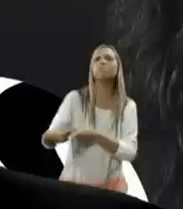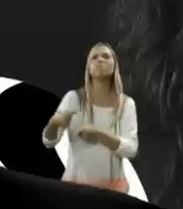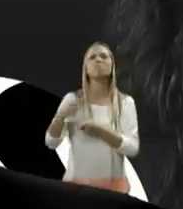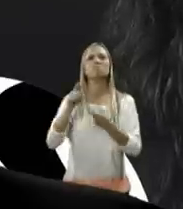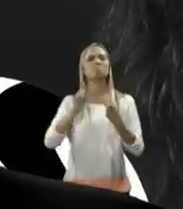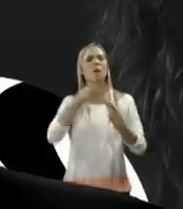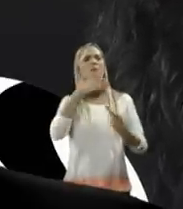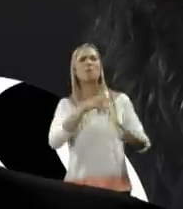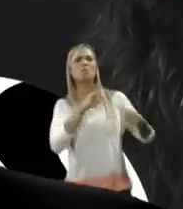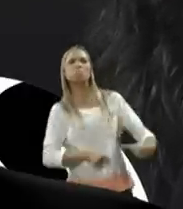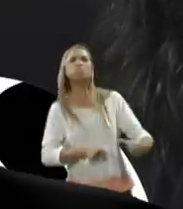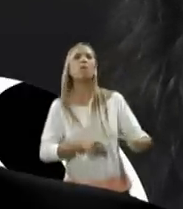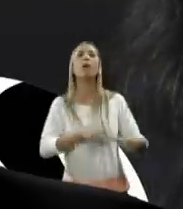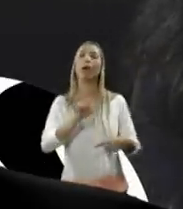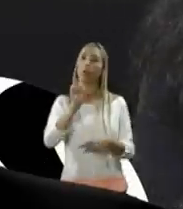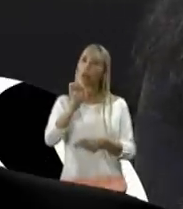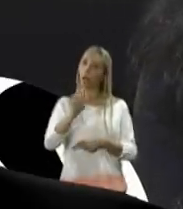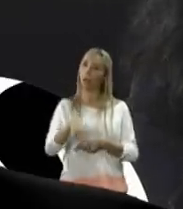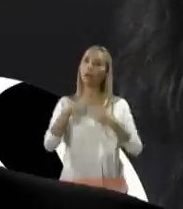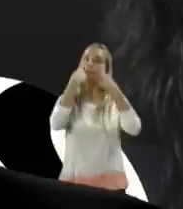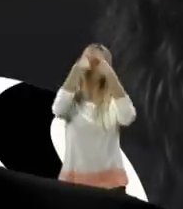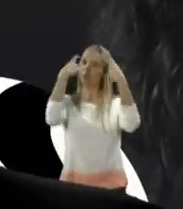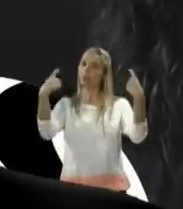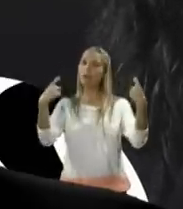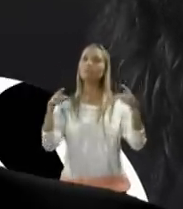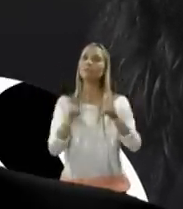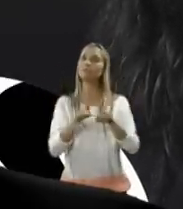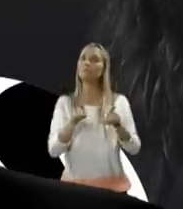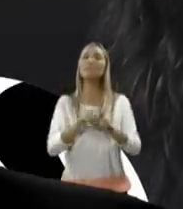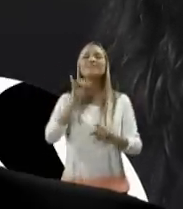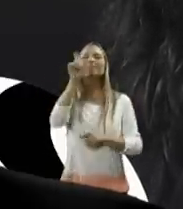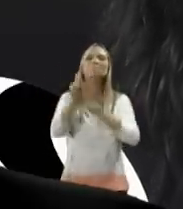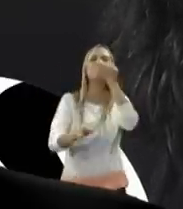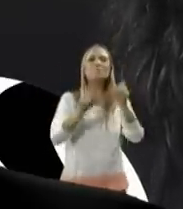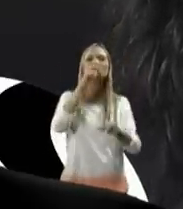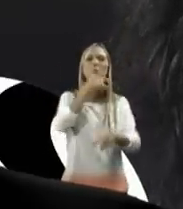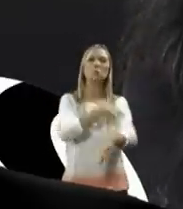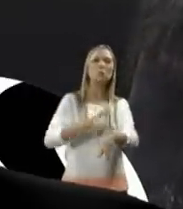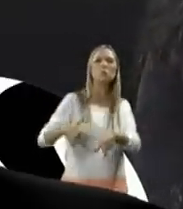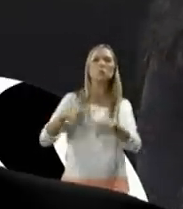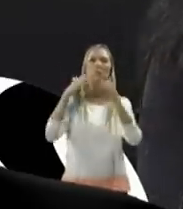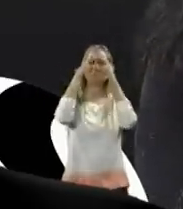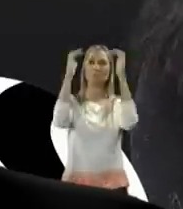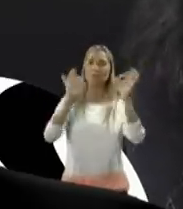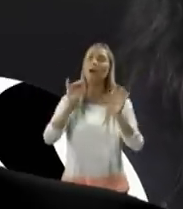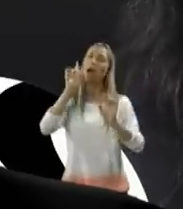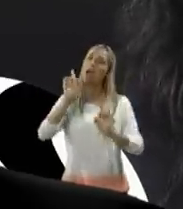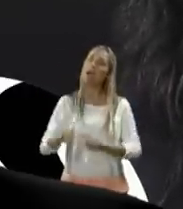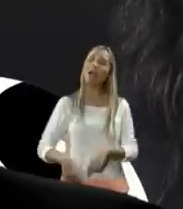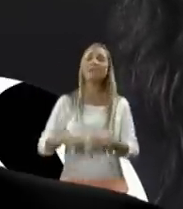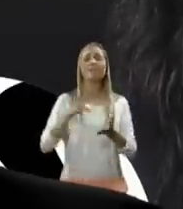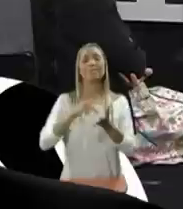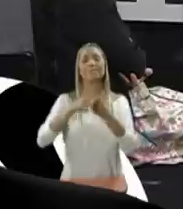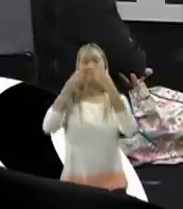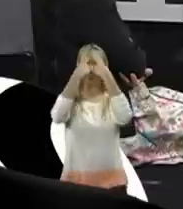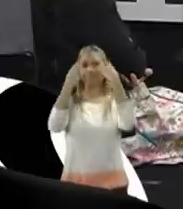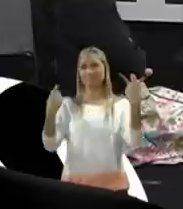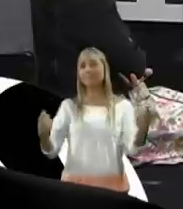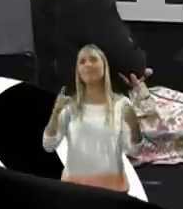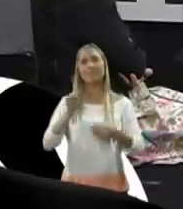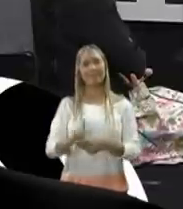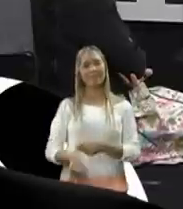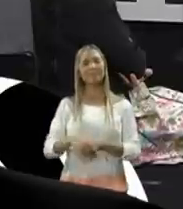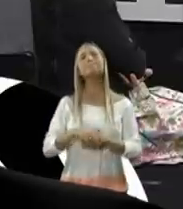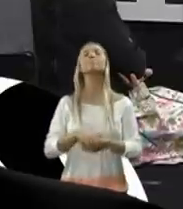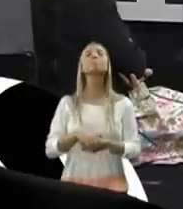crianças e contra as pessoas de uma forma geral, né? É o que a gente pode chamar de falta de urbanidade. A gente